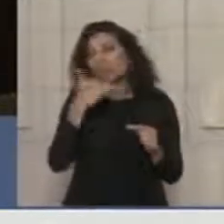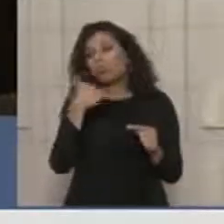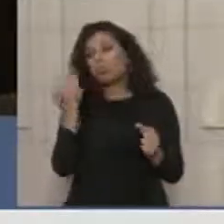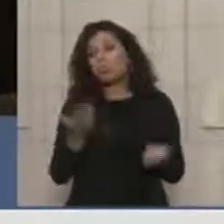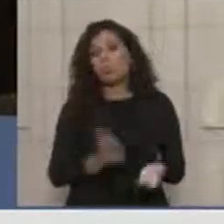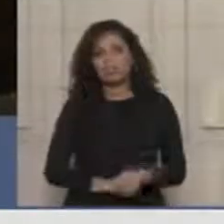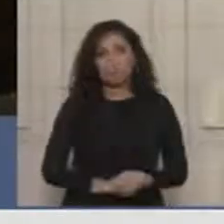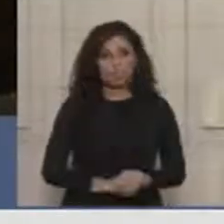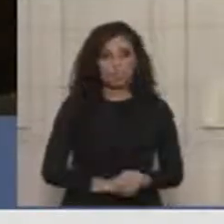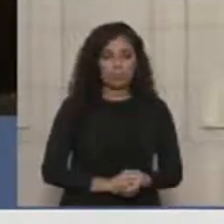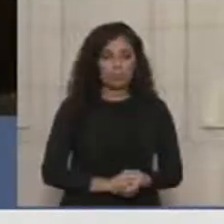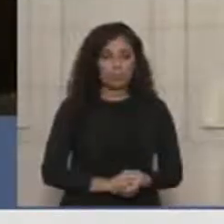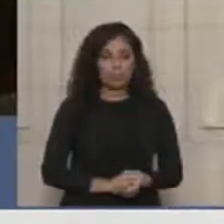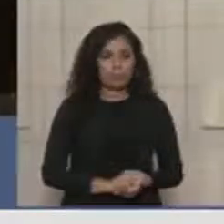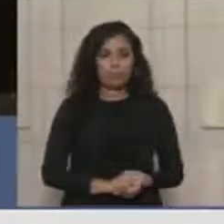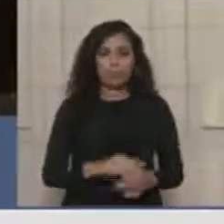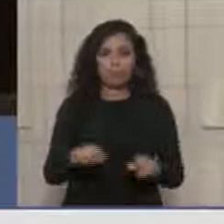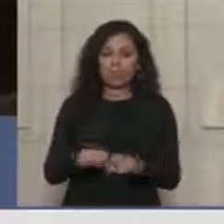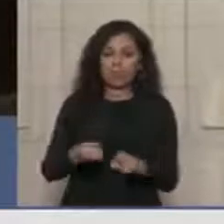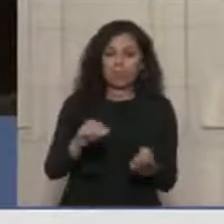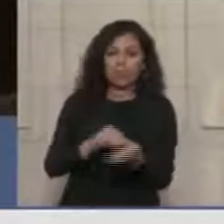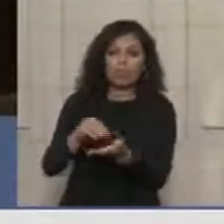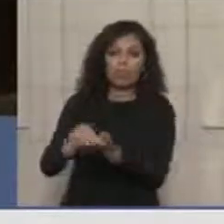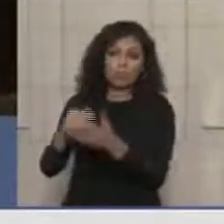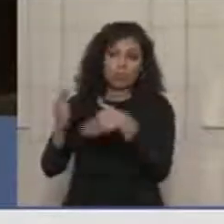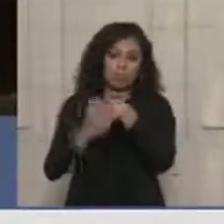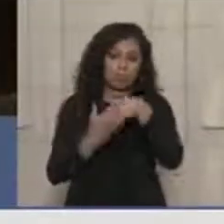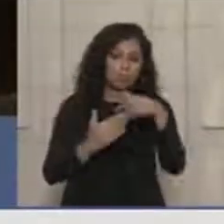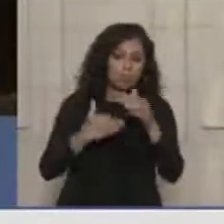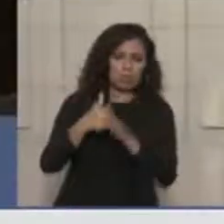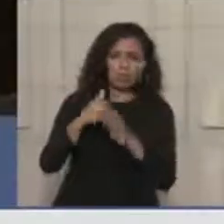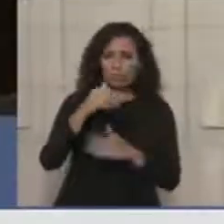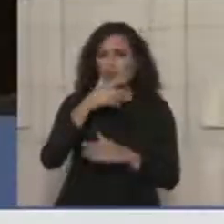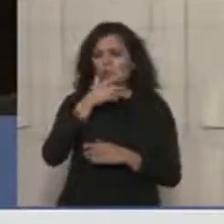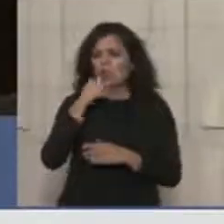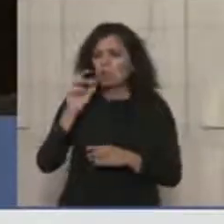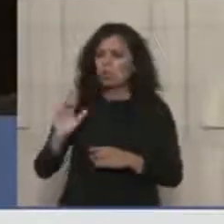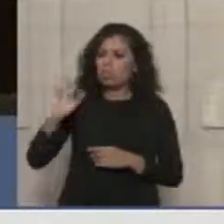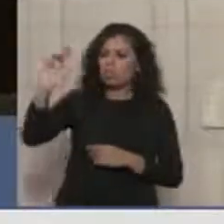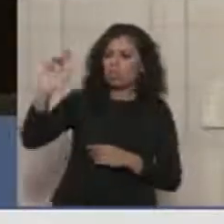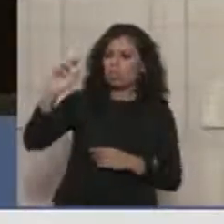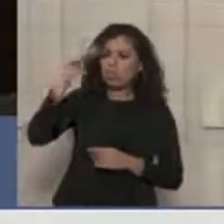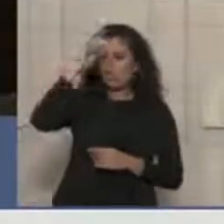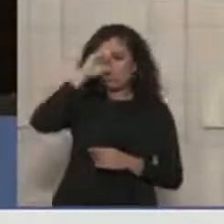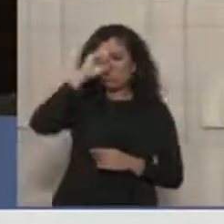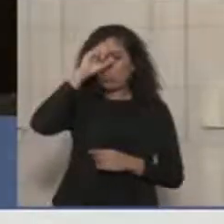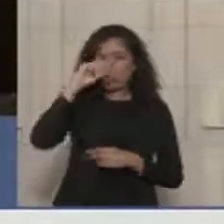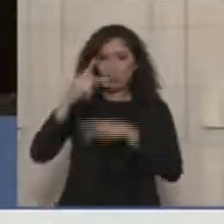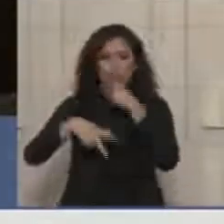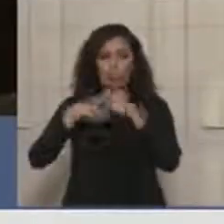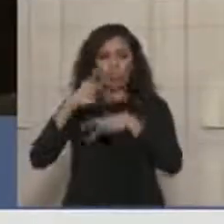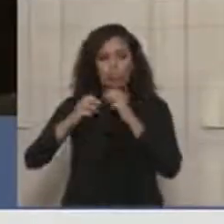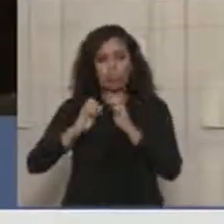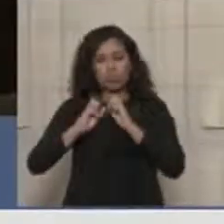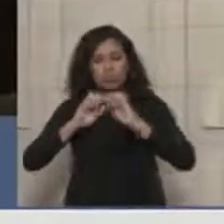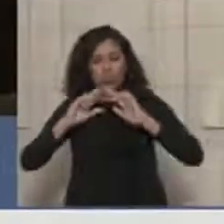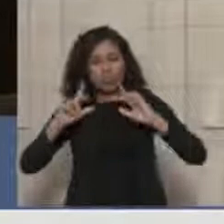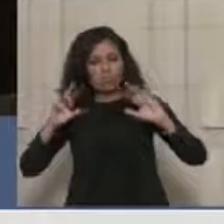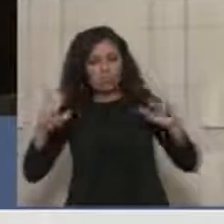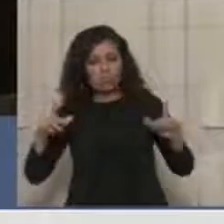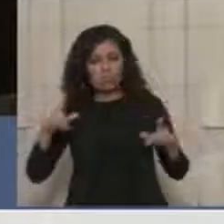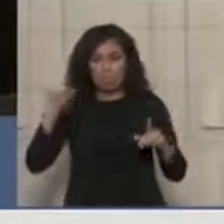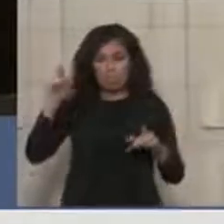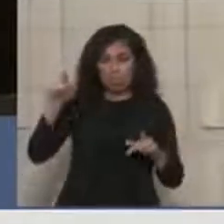Em relação à falta de profissionais, o diretor do hospital chegou a dizer que muitas vezes ele, como